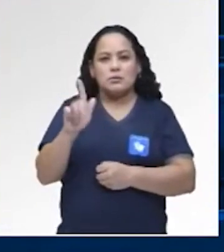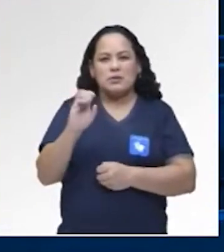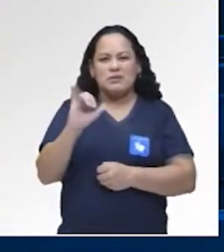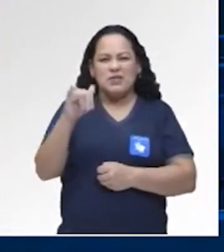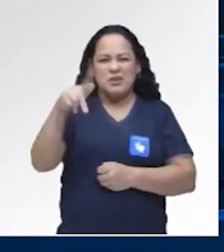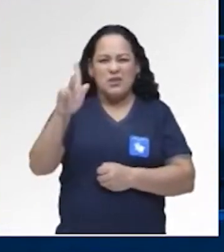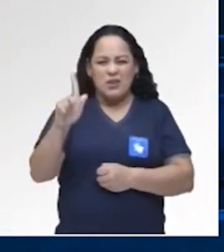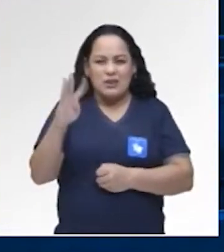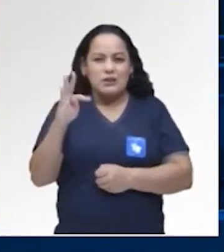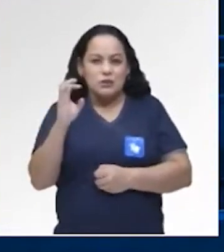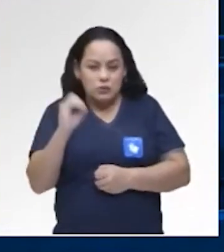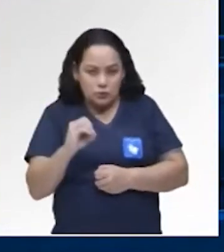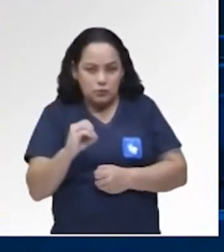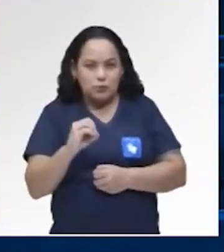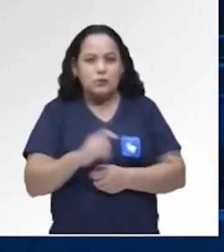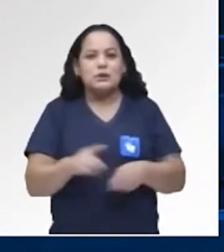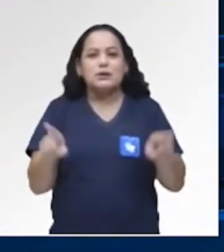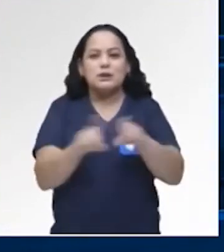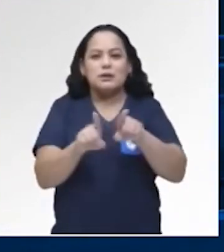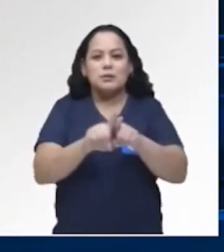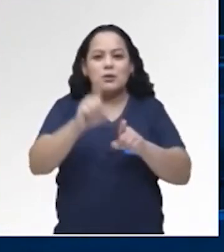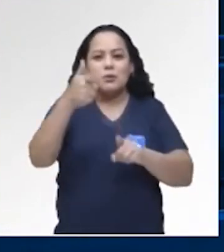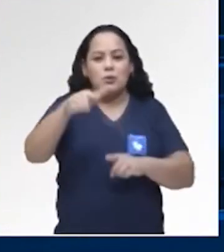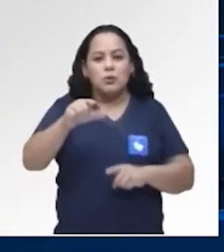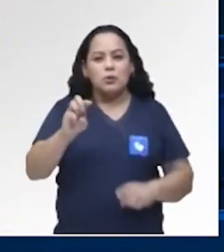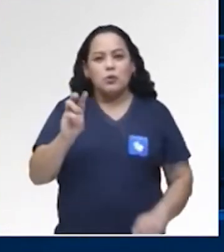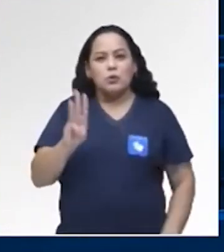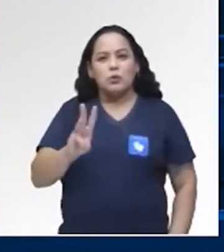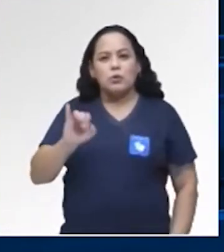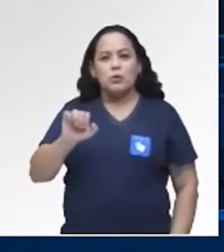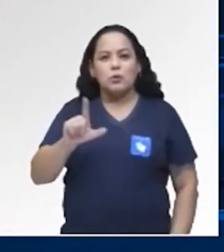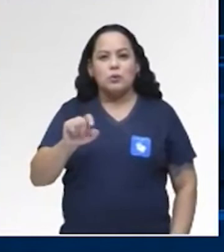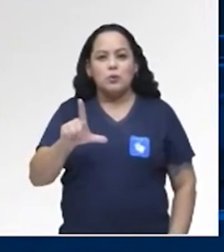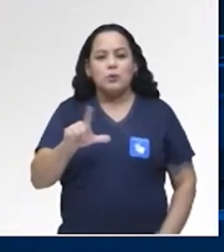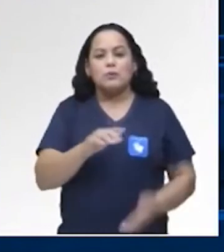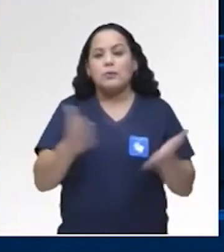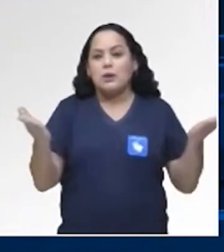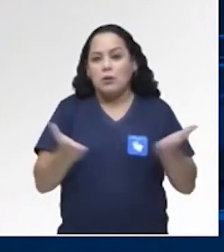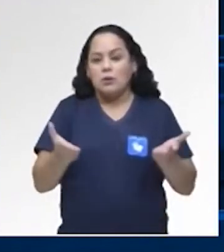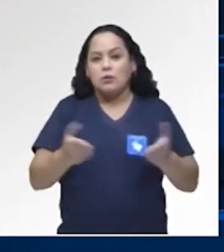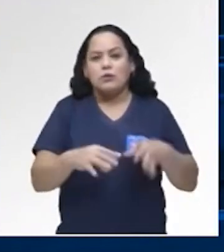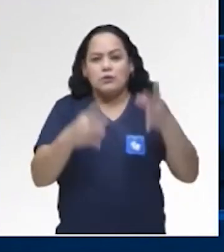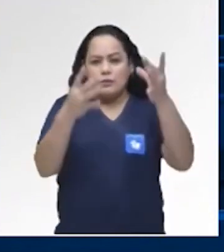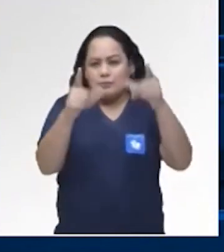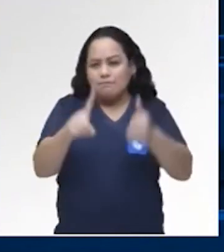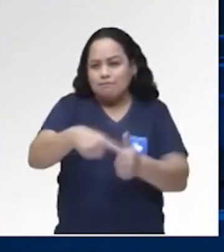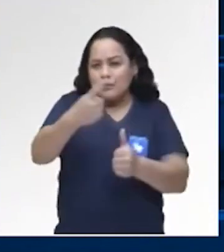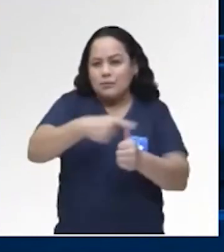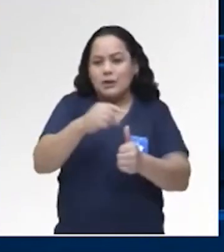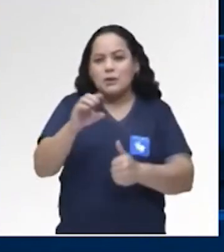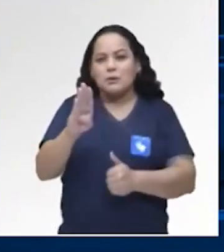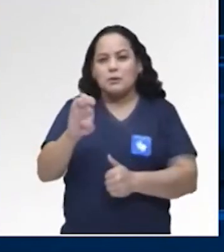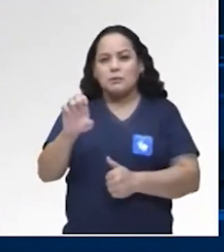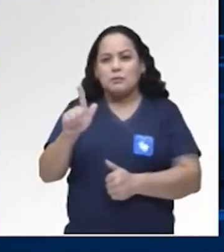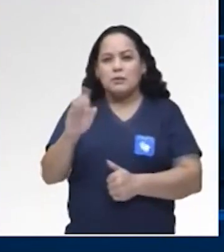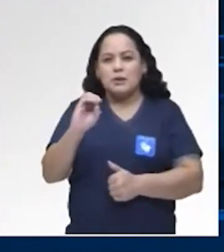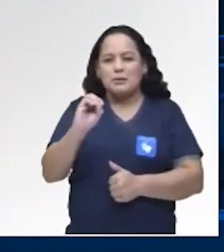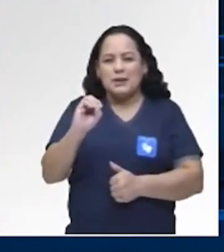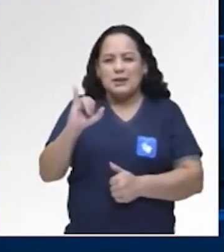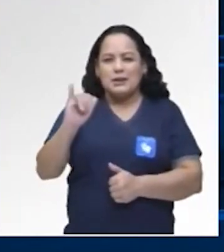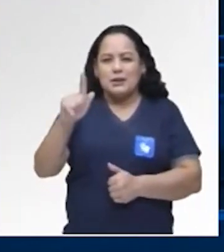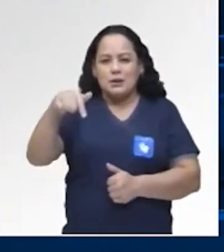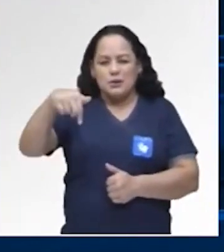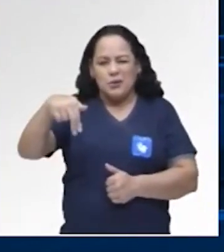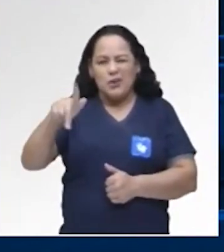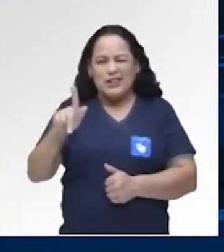estrutura be going to, mais o will. Hoje nós estamos falando, então, o be going to voltado para as frases